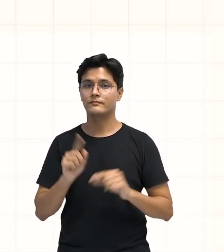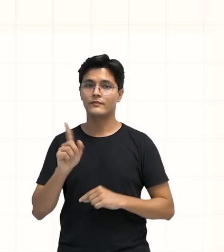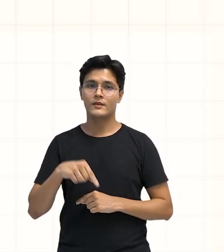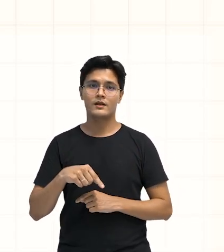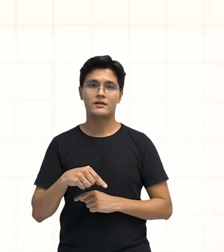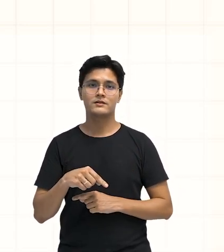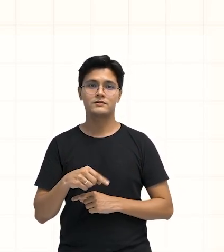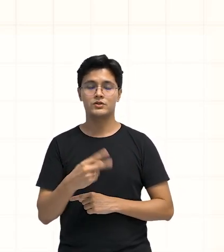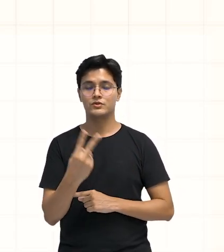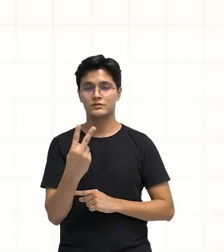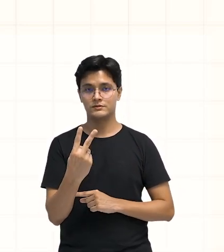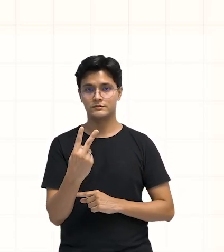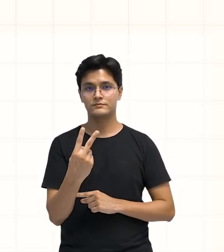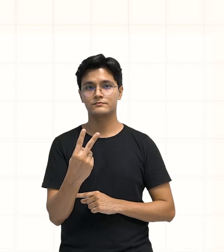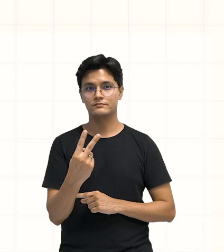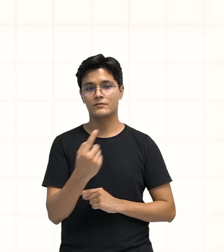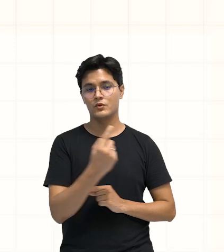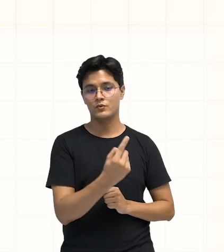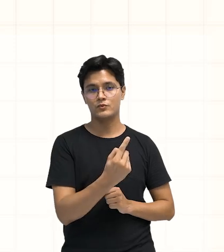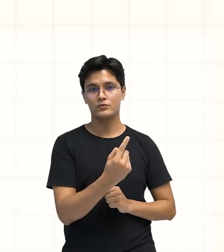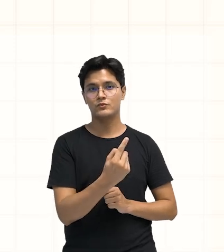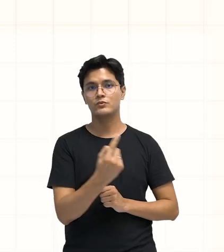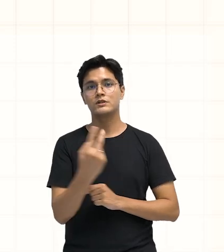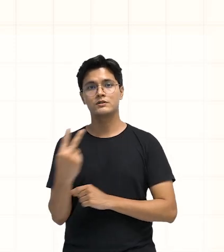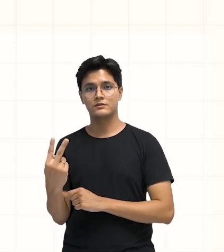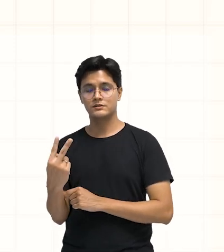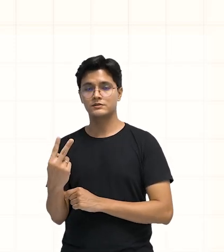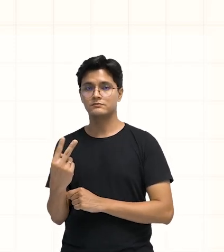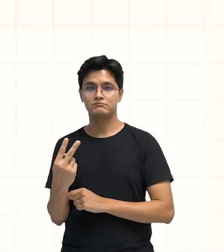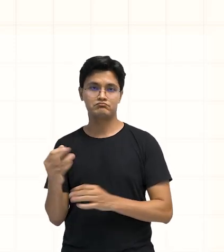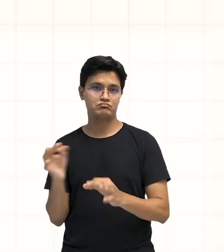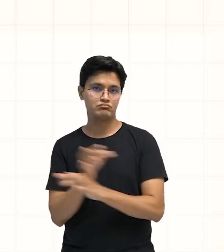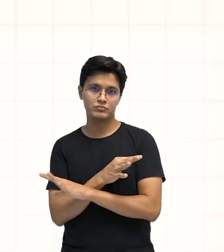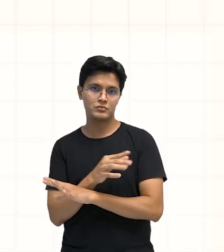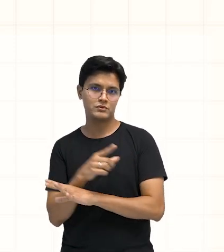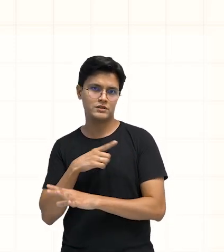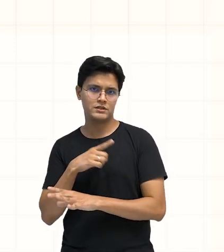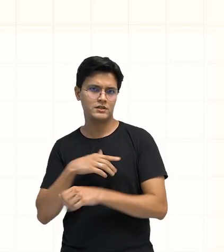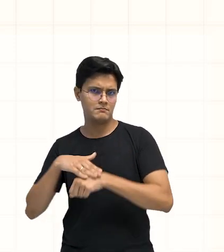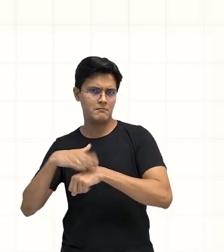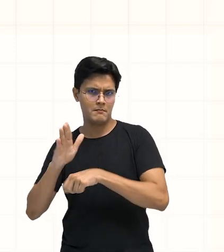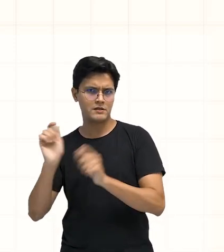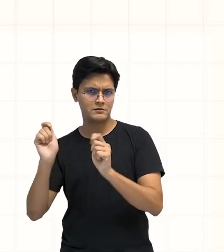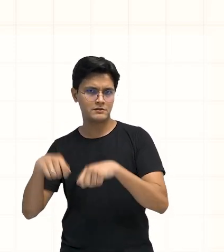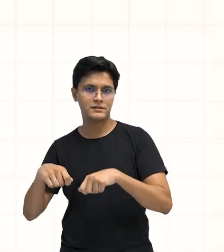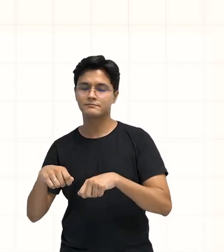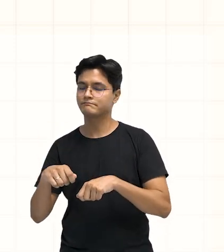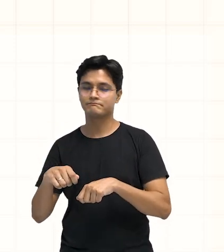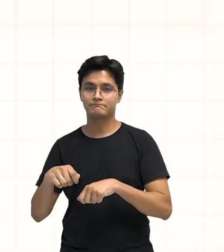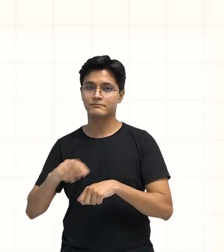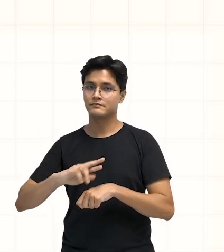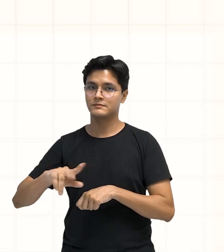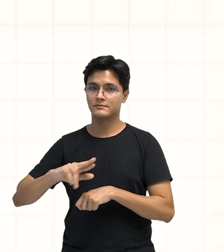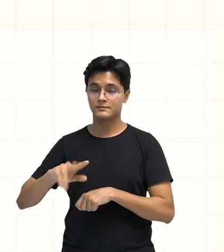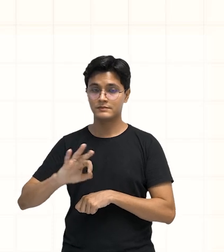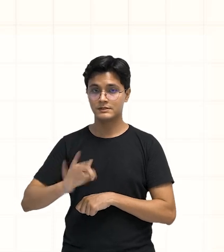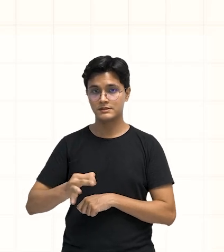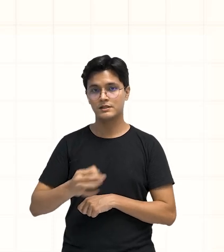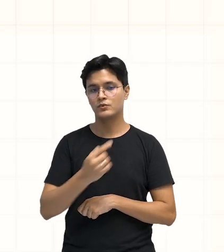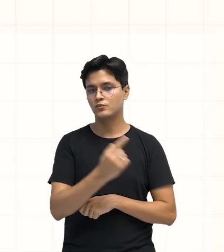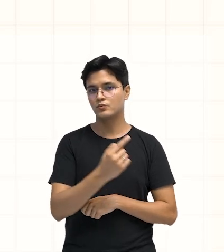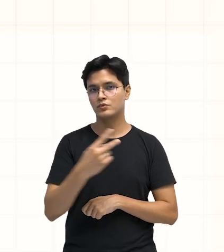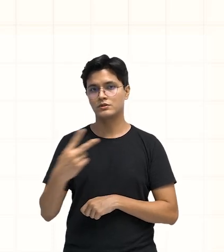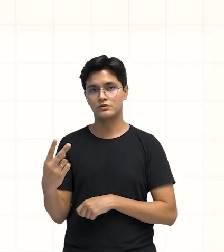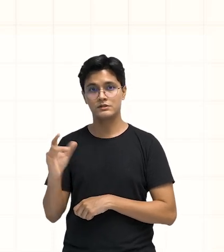será apenas 2, 1 e 2. Acabou. Não tem outra possibilidade. Tá? Não existe